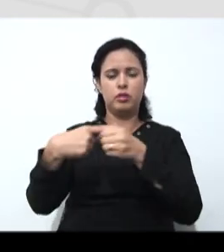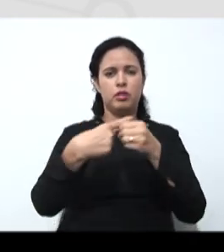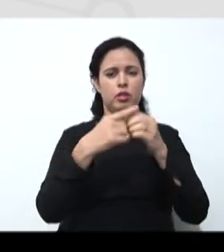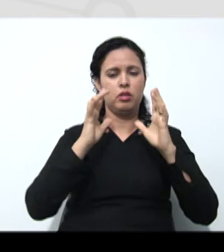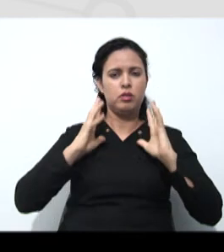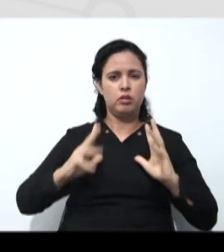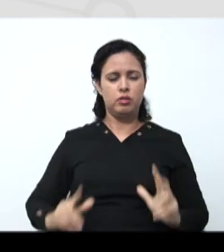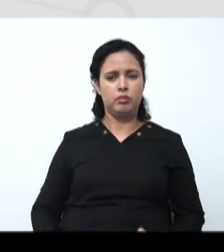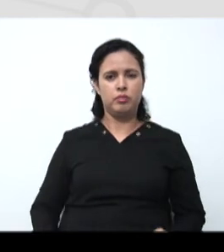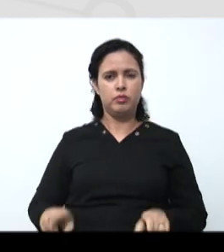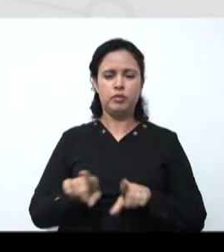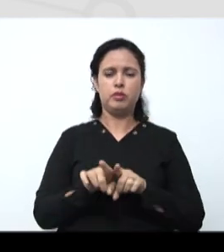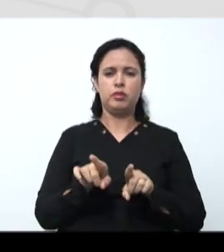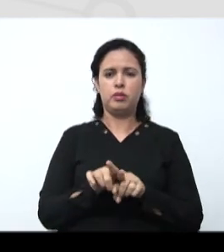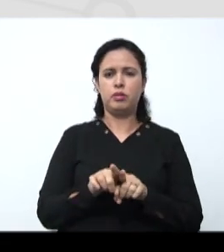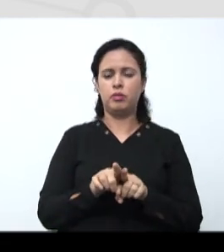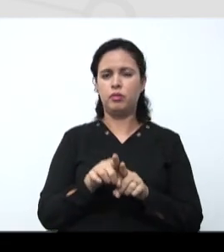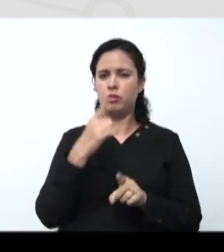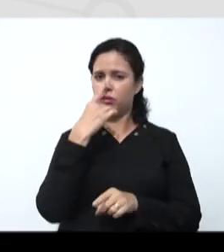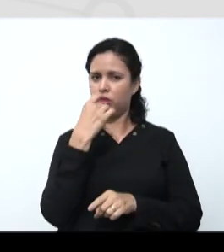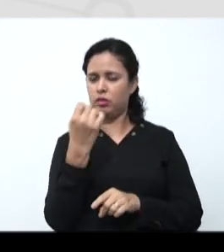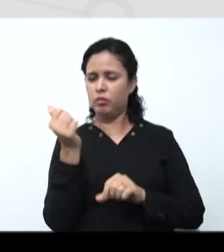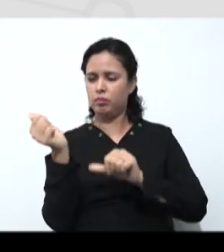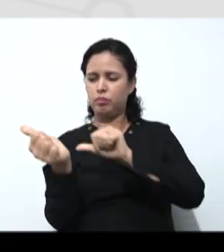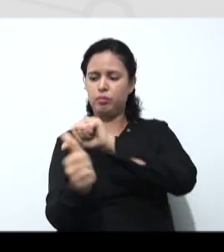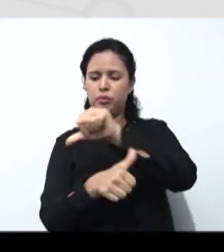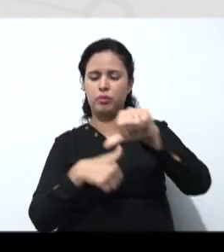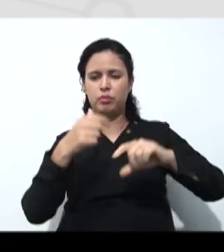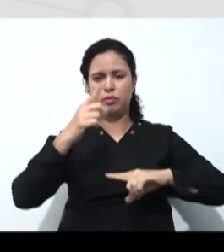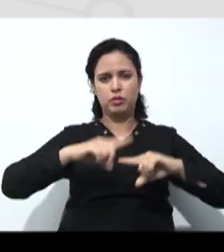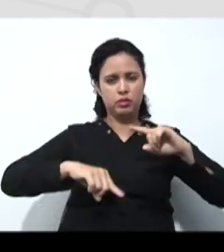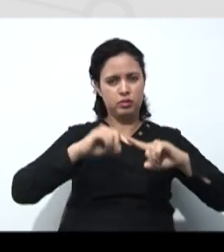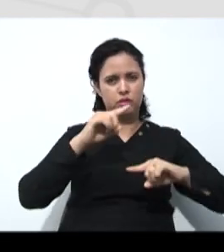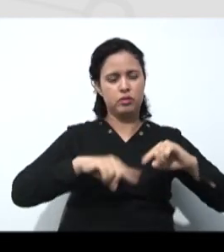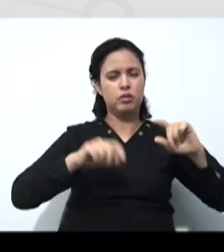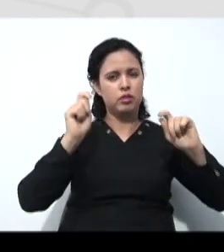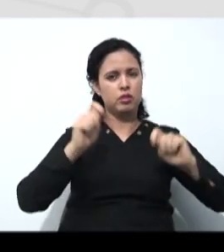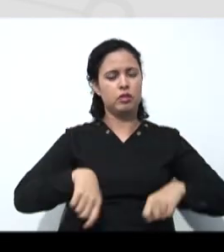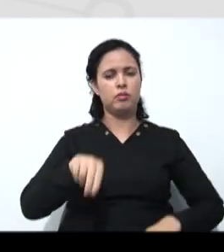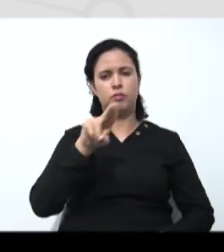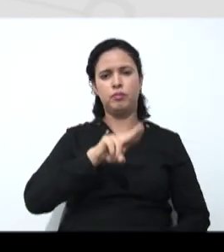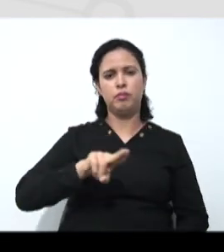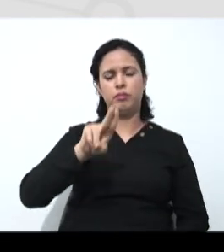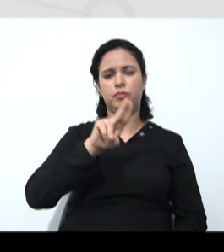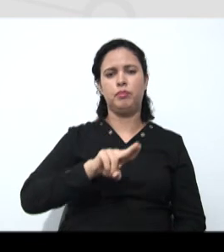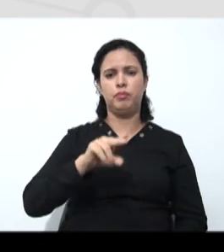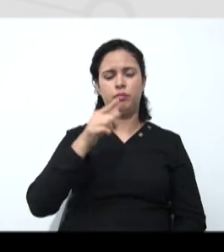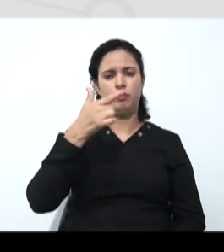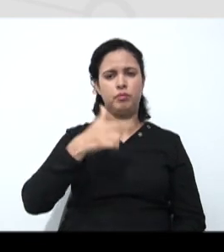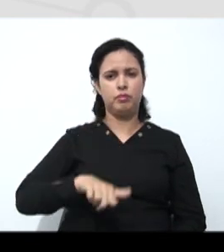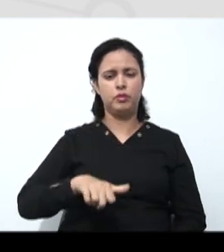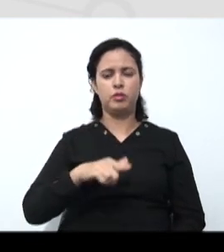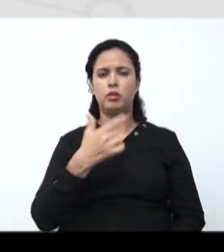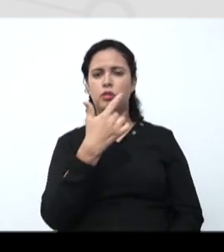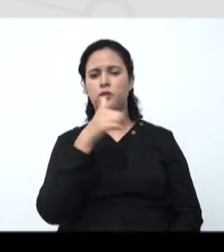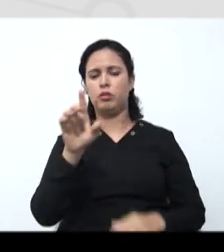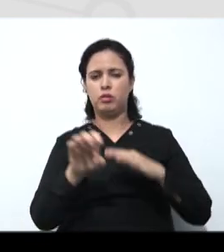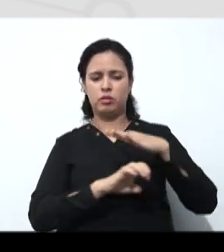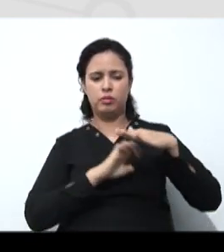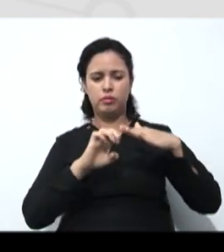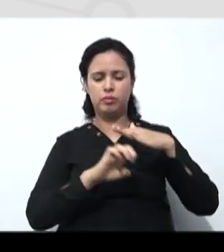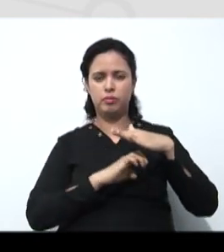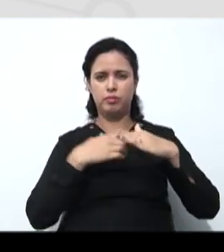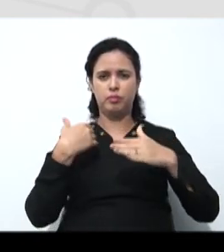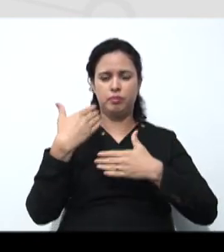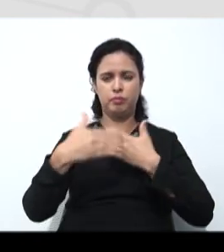transformavam o lixo coletado em material que poderia ser reutilizado por outras empresas em seus processos